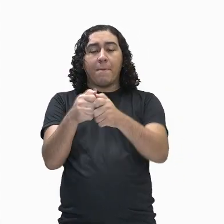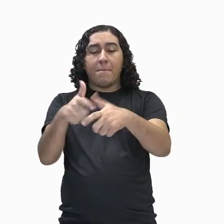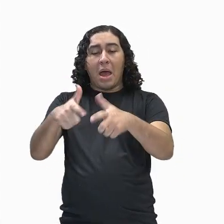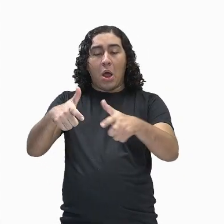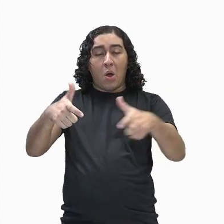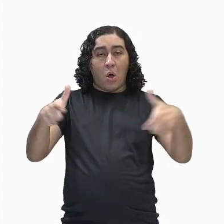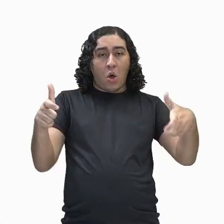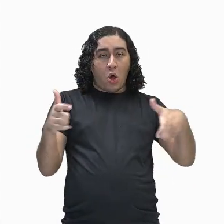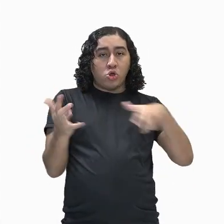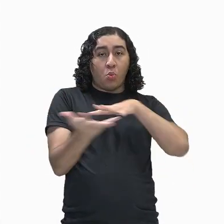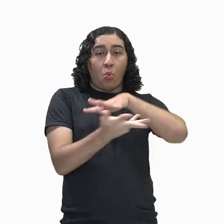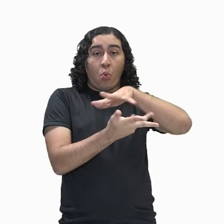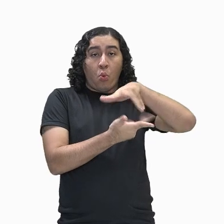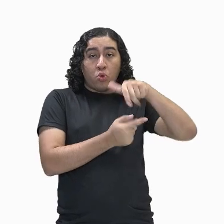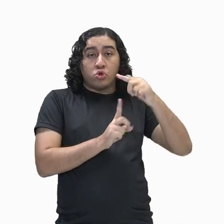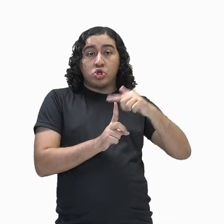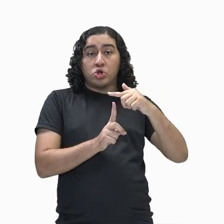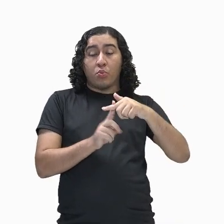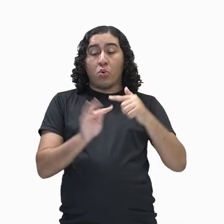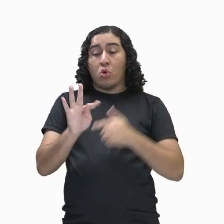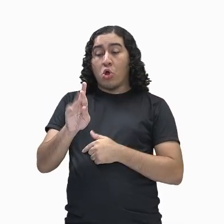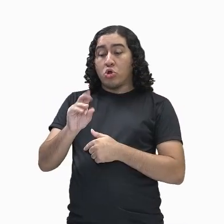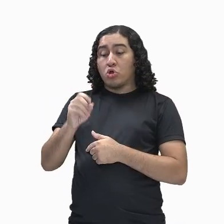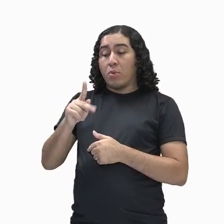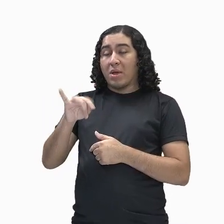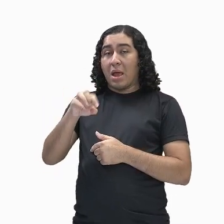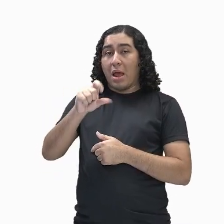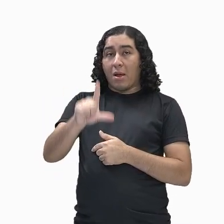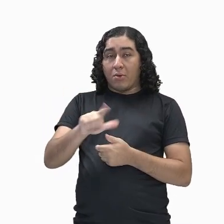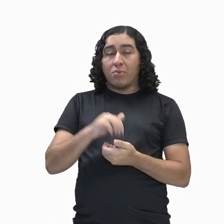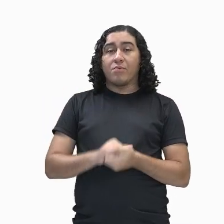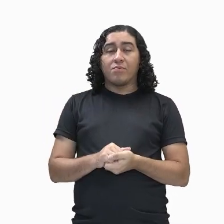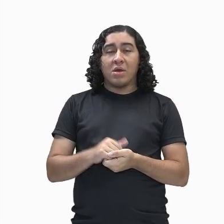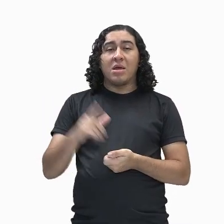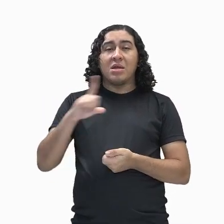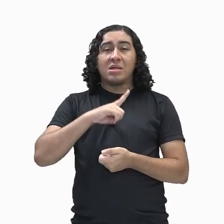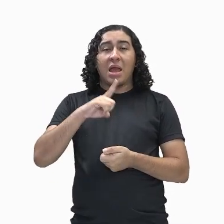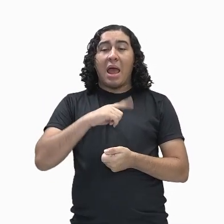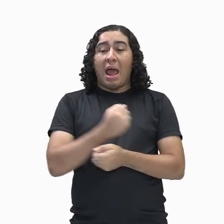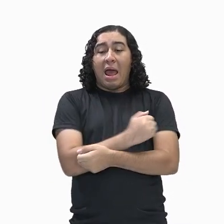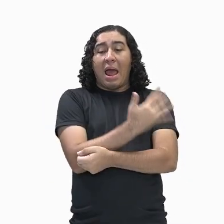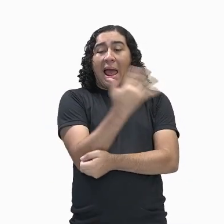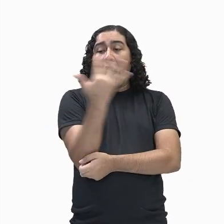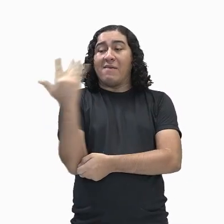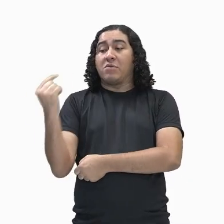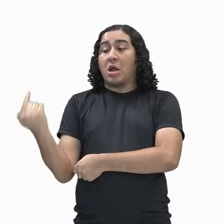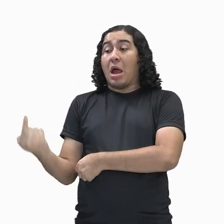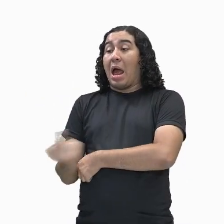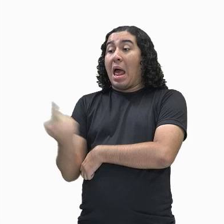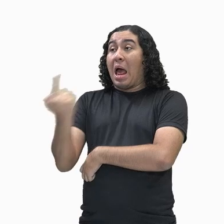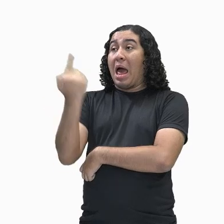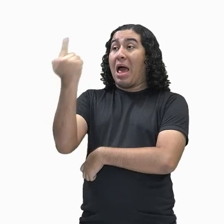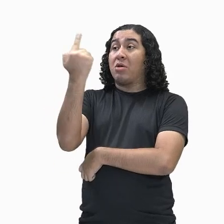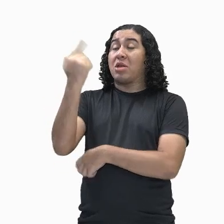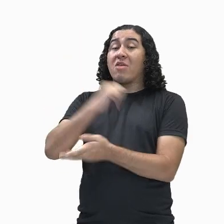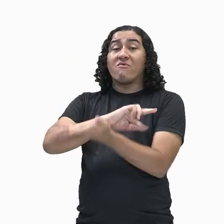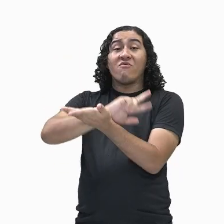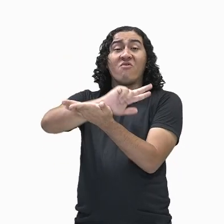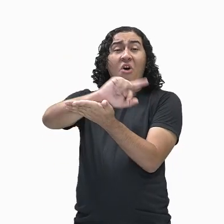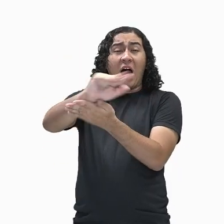mundo, com uma vegetação que é alta e densa, né? Então aí a gente observa a árvore